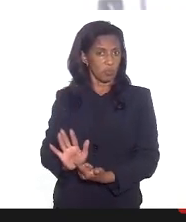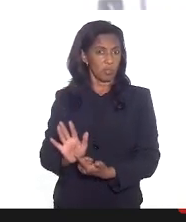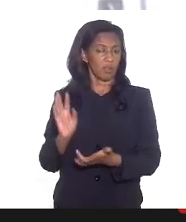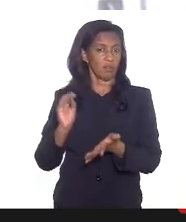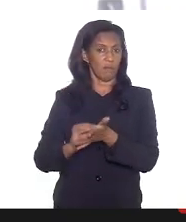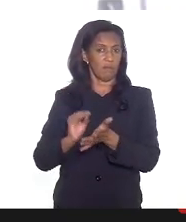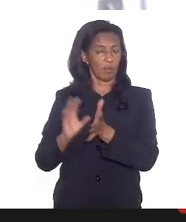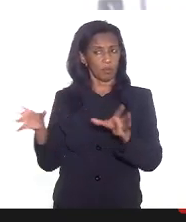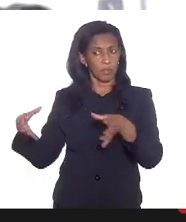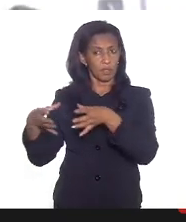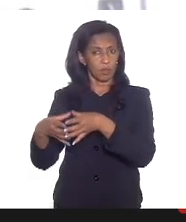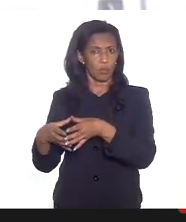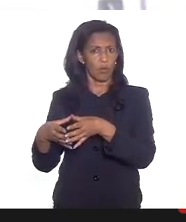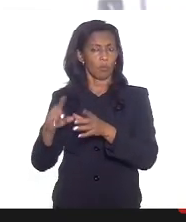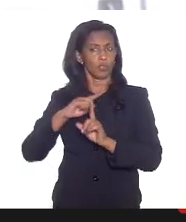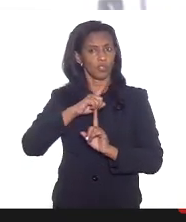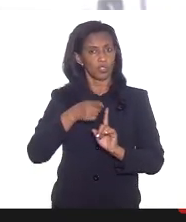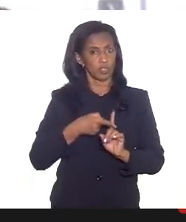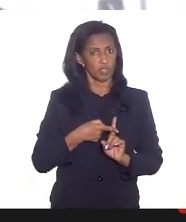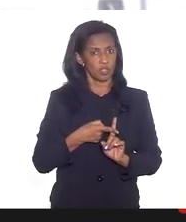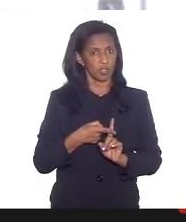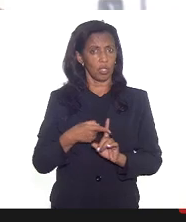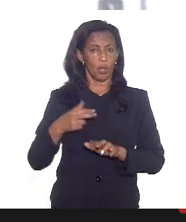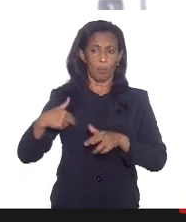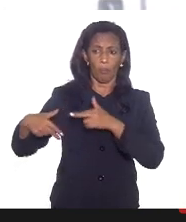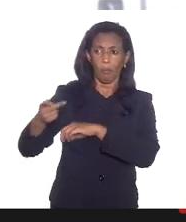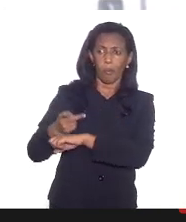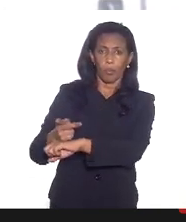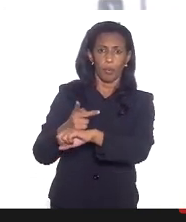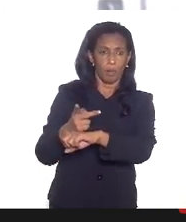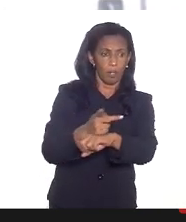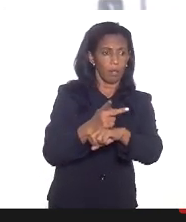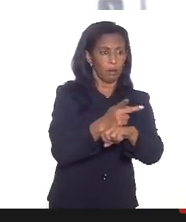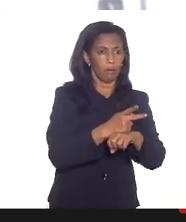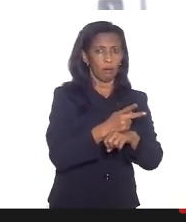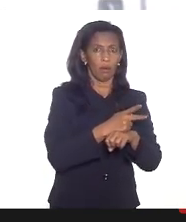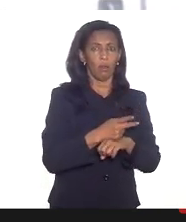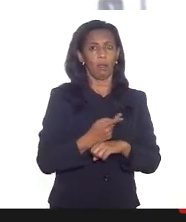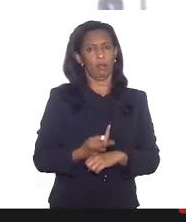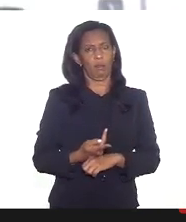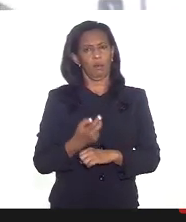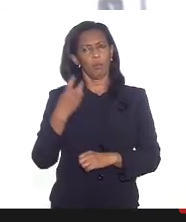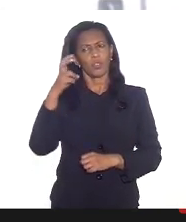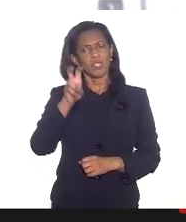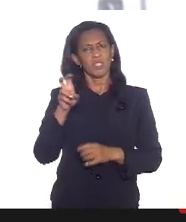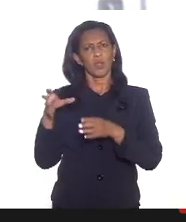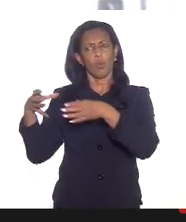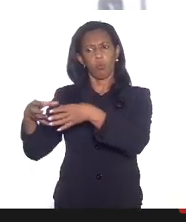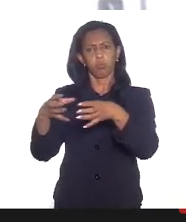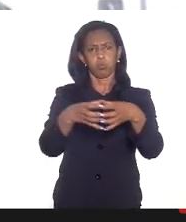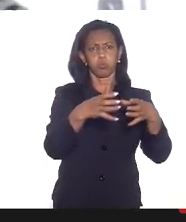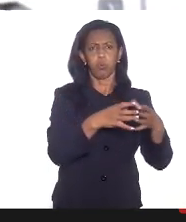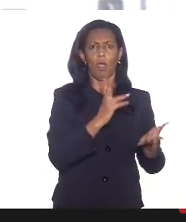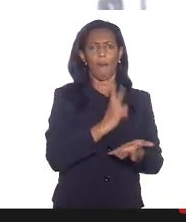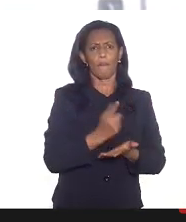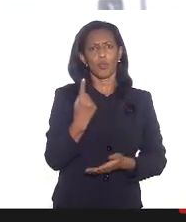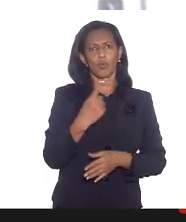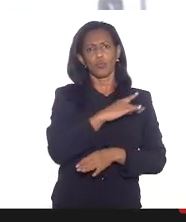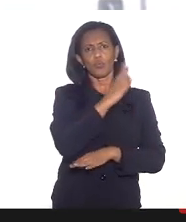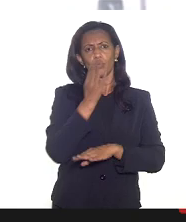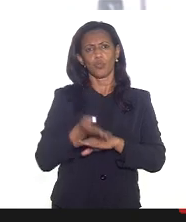para esse grupo de gestante peregrinando chip notícia que uma deixar de procura-se uma unidade de saúde no mesmo dia